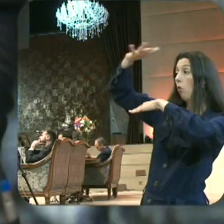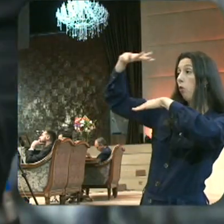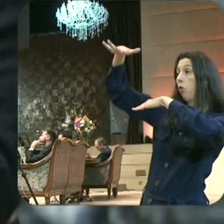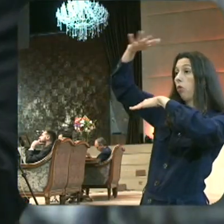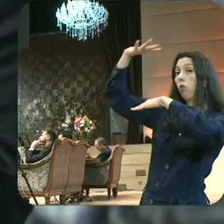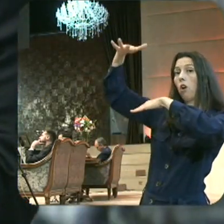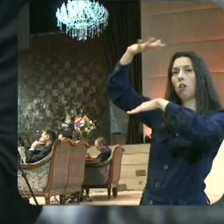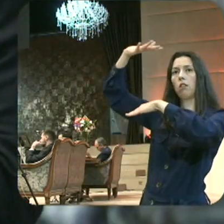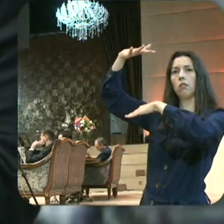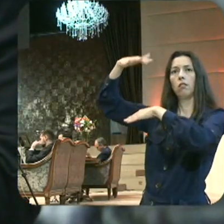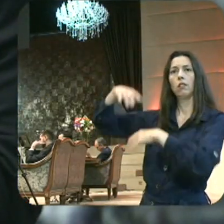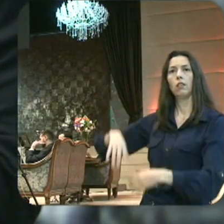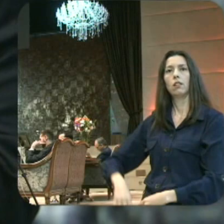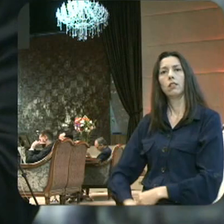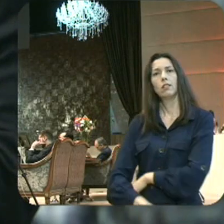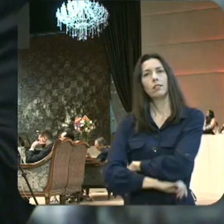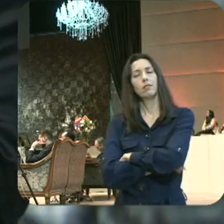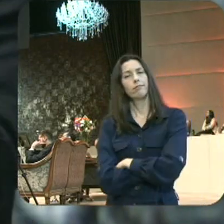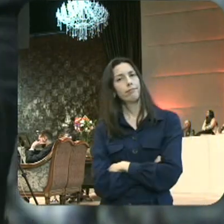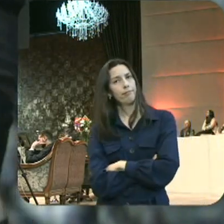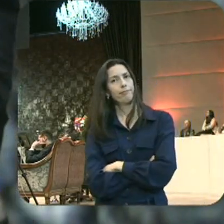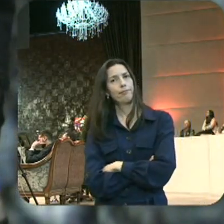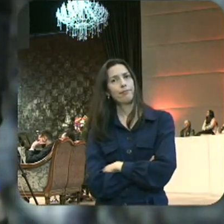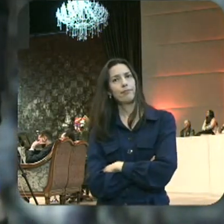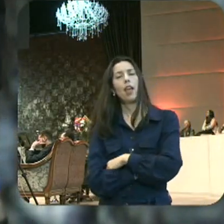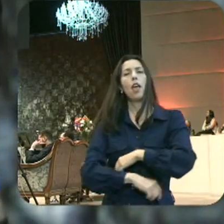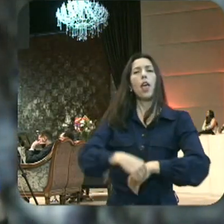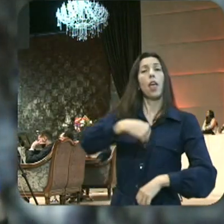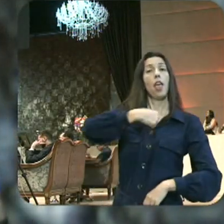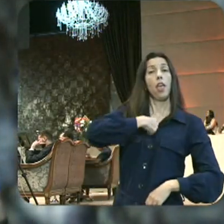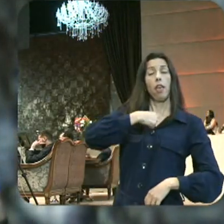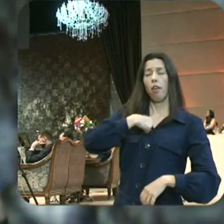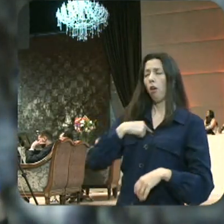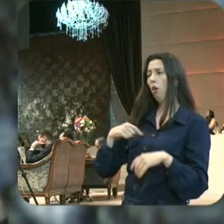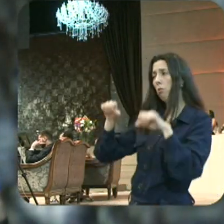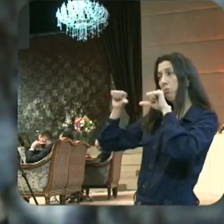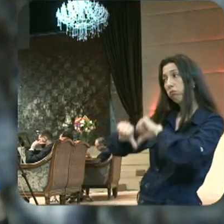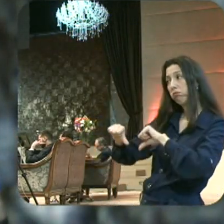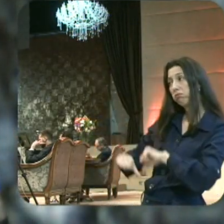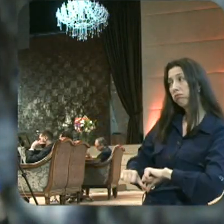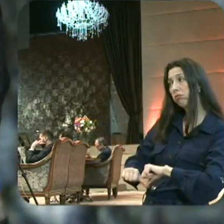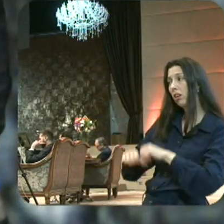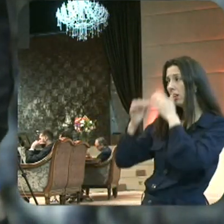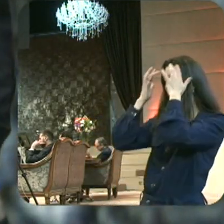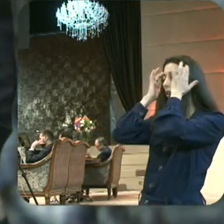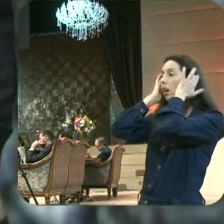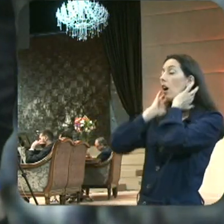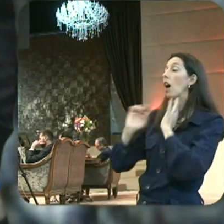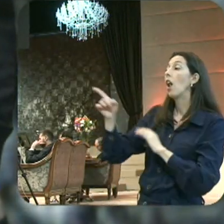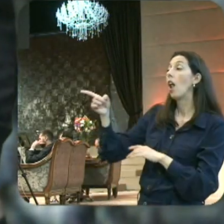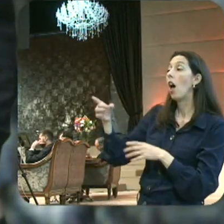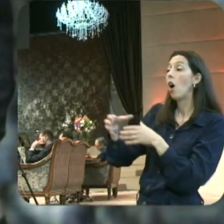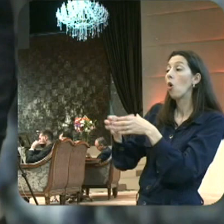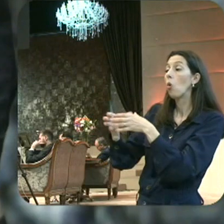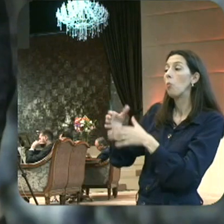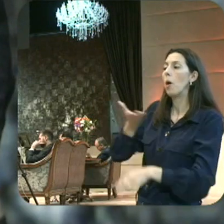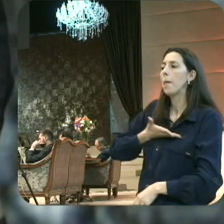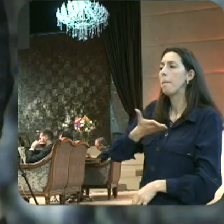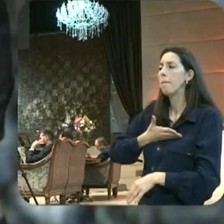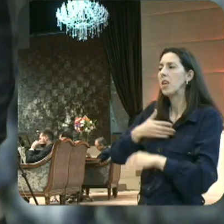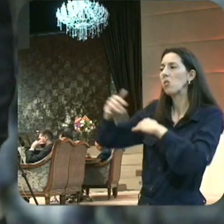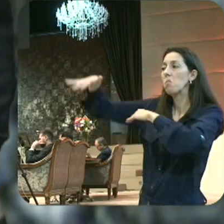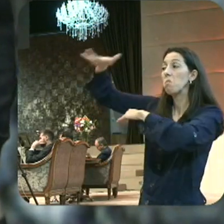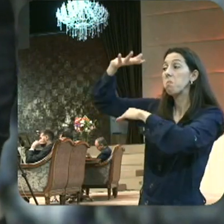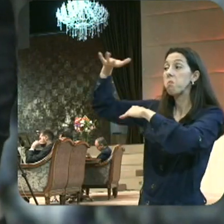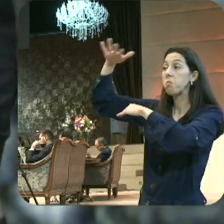90 minutos de futebol, eu valho menos do que a roda de amigos. Não é verdade